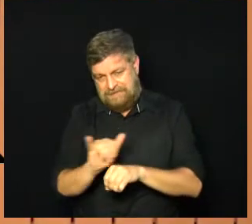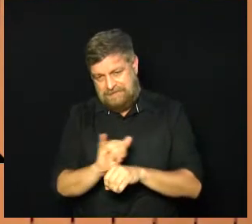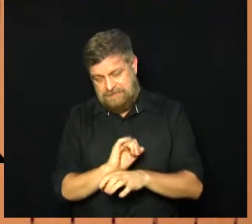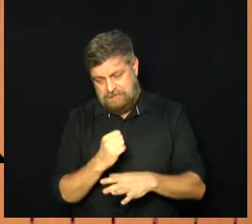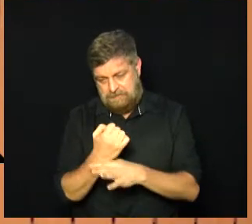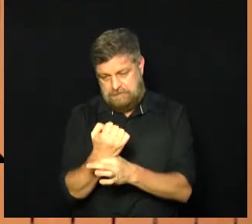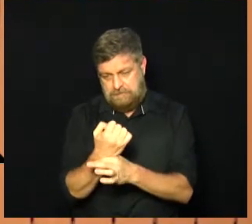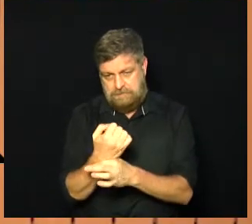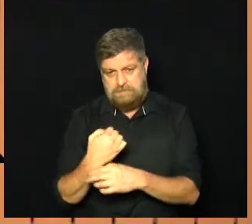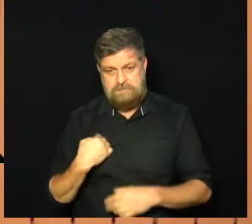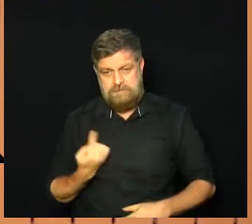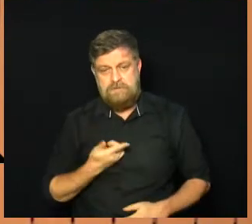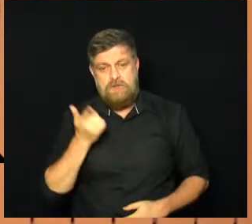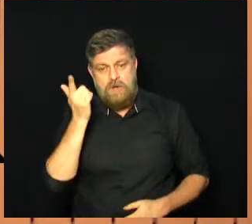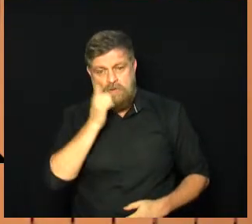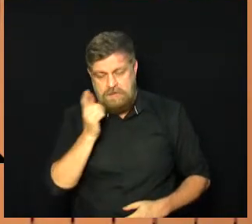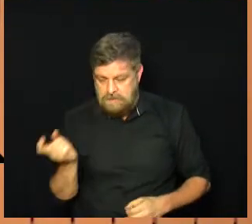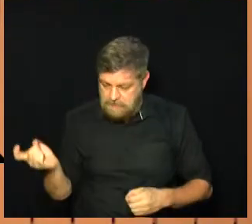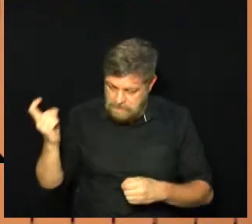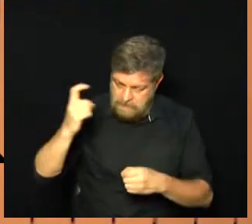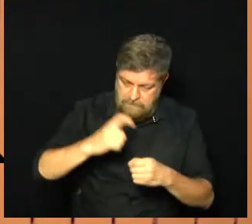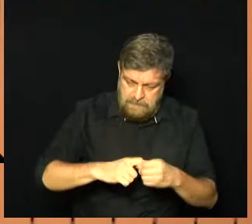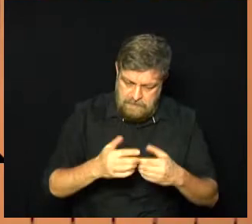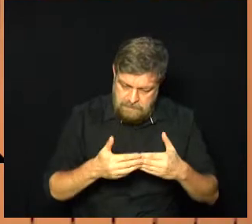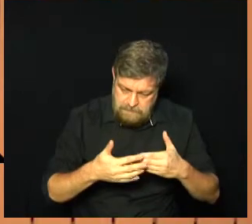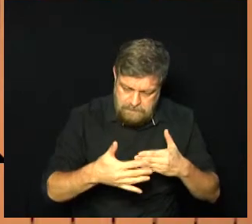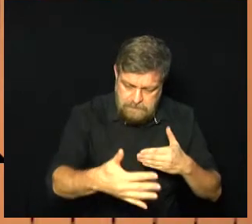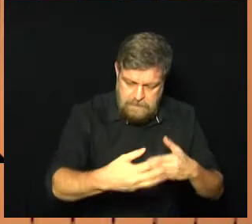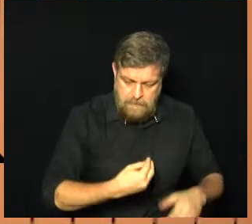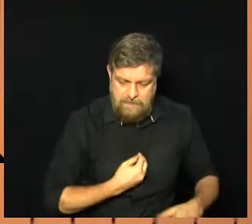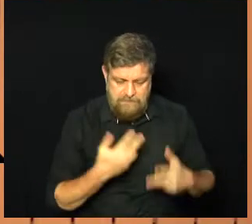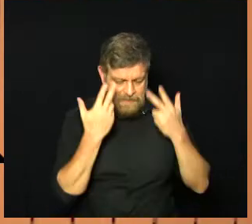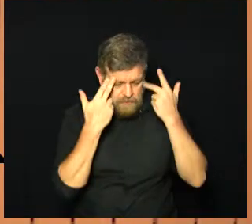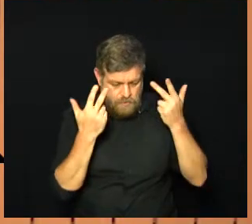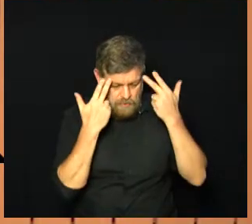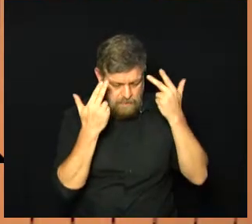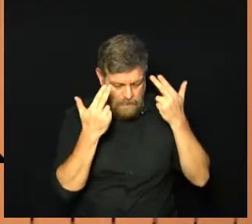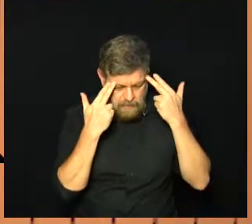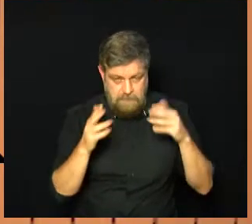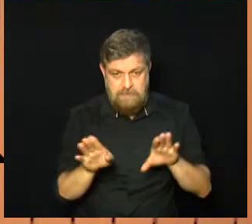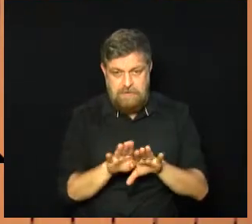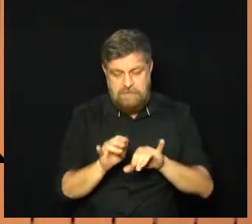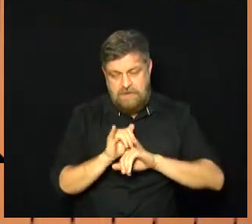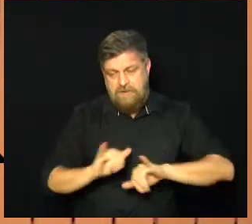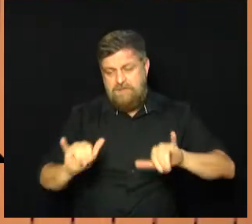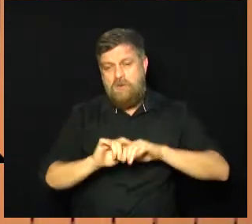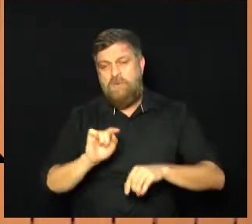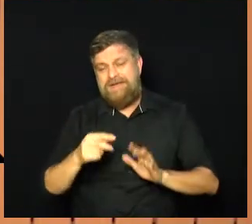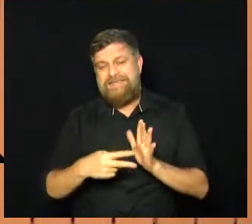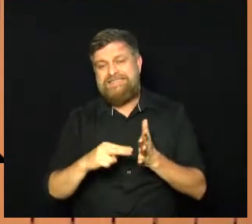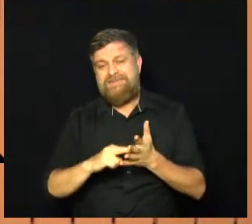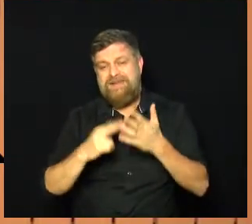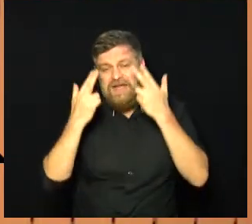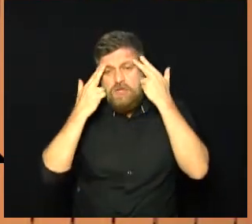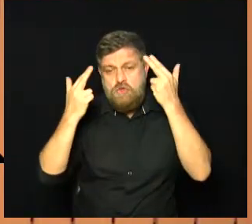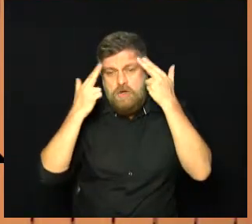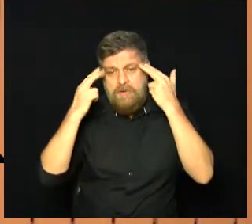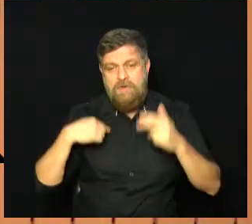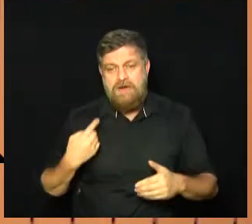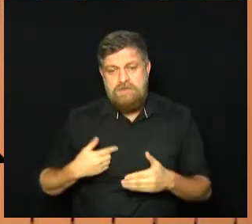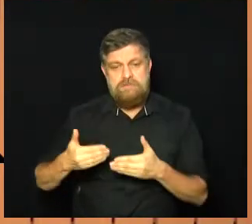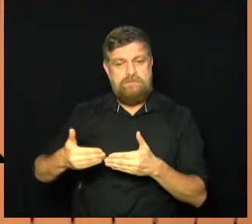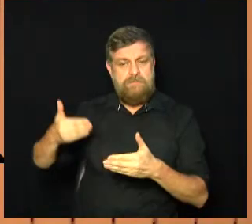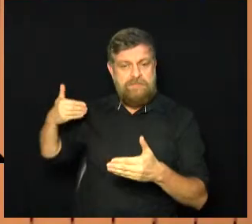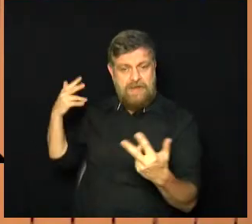consiga voltar para a normalidade, né? E aí, dizendo que normalidade, ele não quer dizer que a gente vai voltar para o que